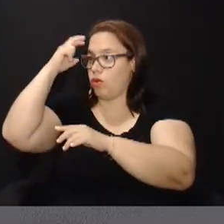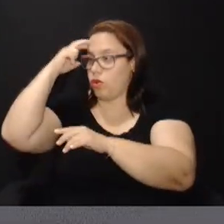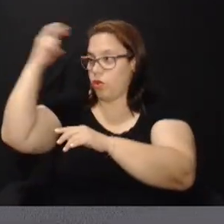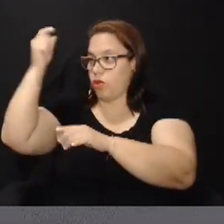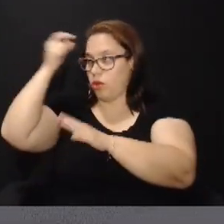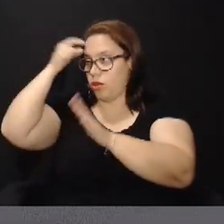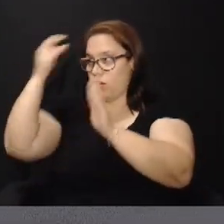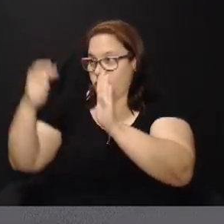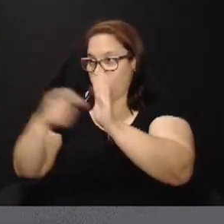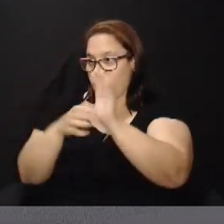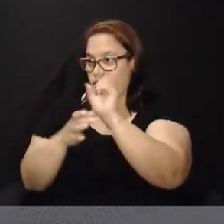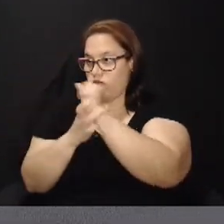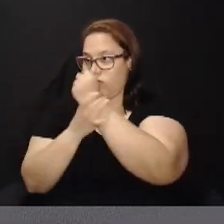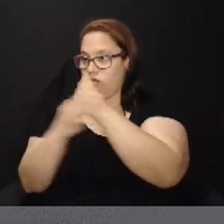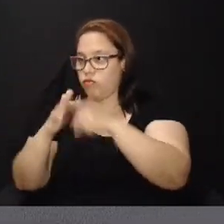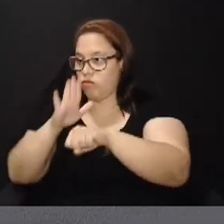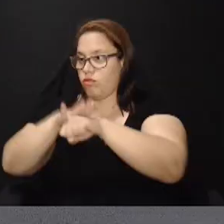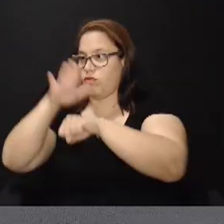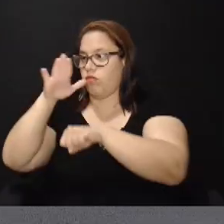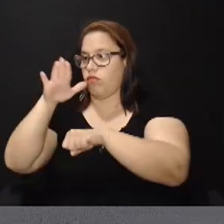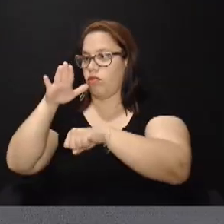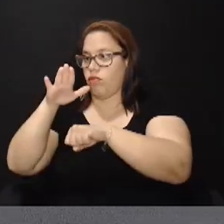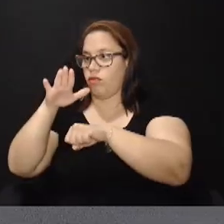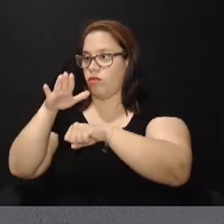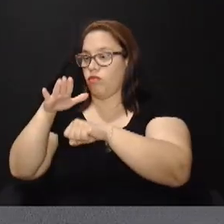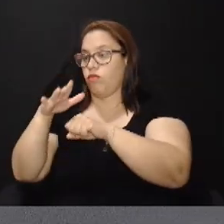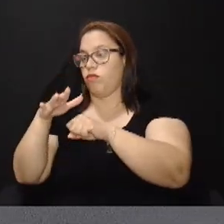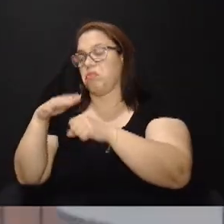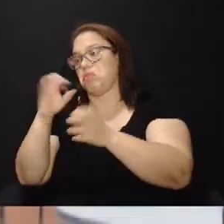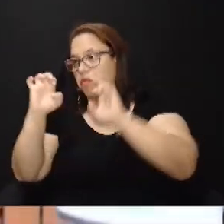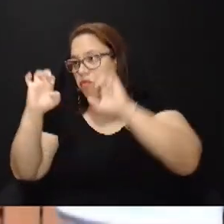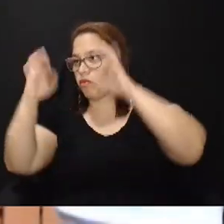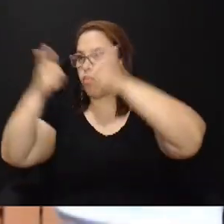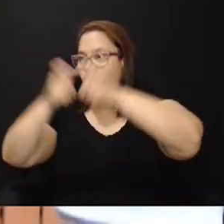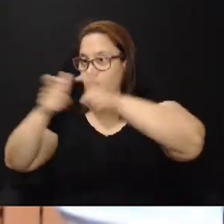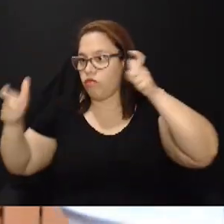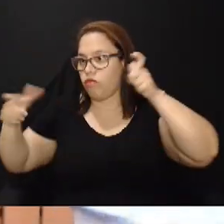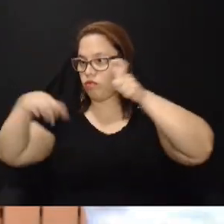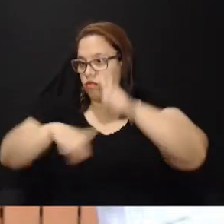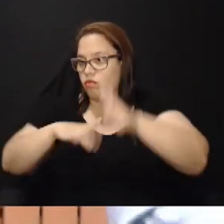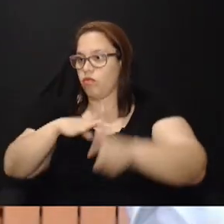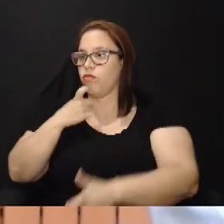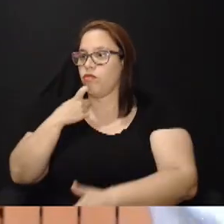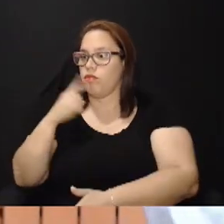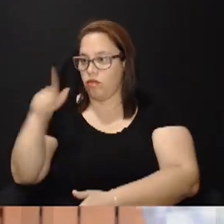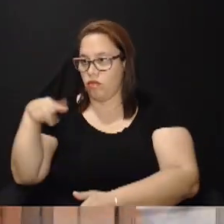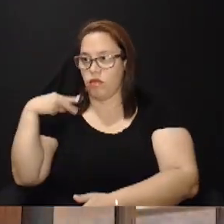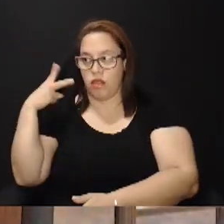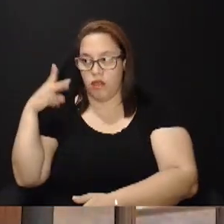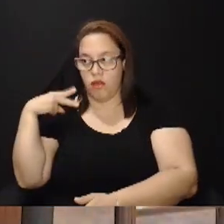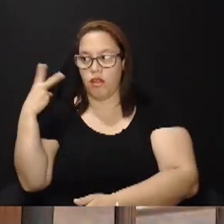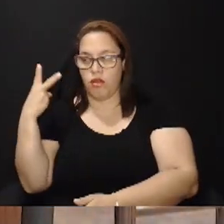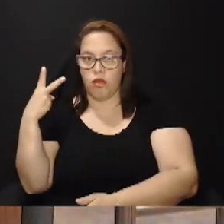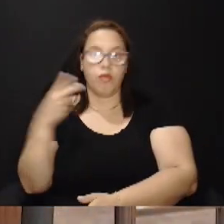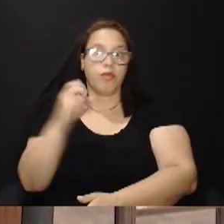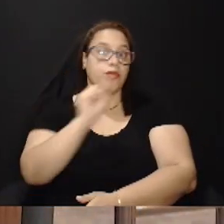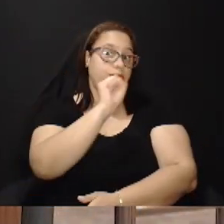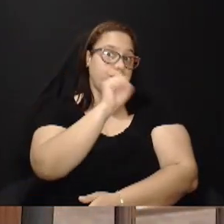mais segurança, no caso, em eventos de grande porte aqui no município, né, vereador? Esse